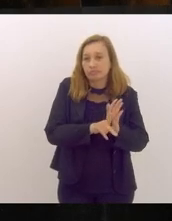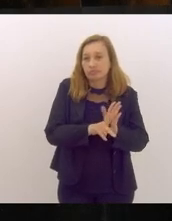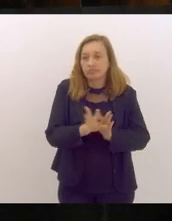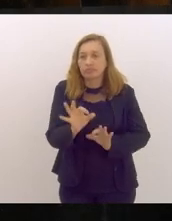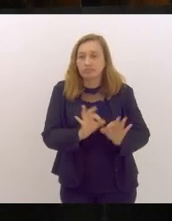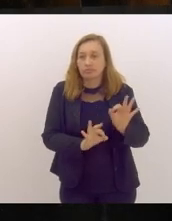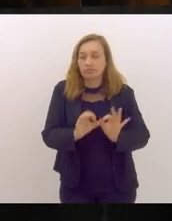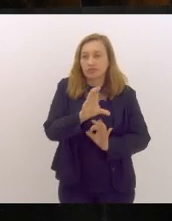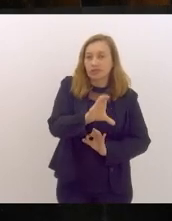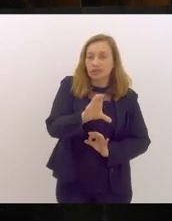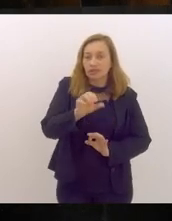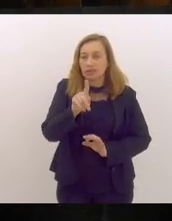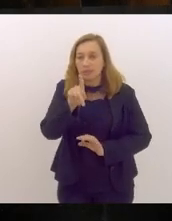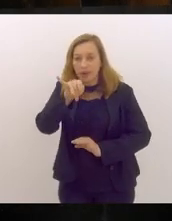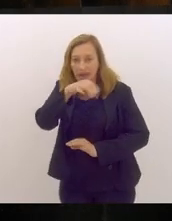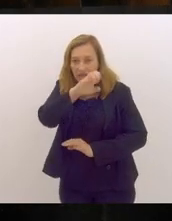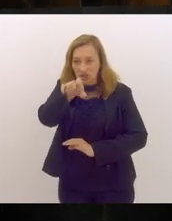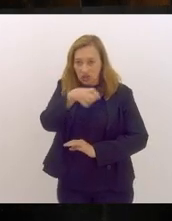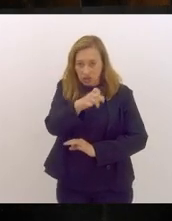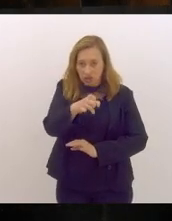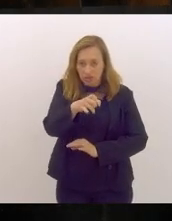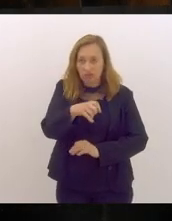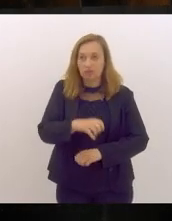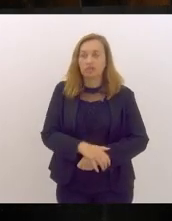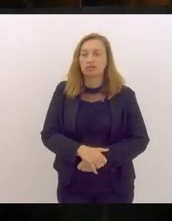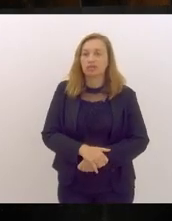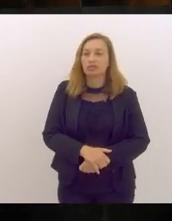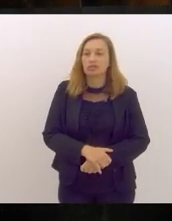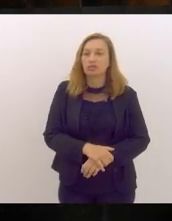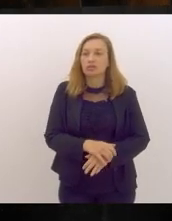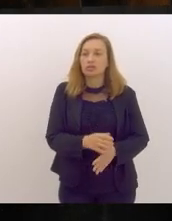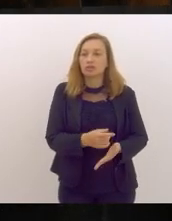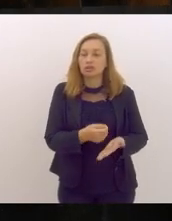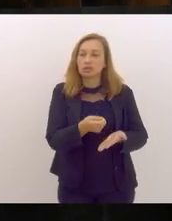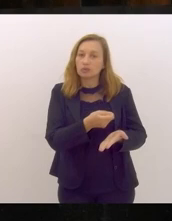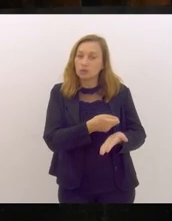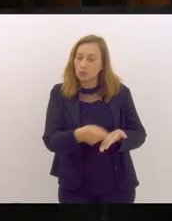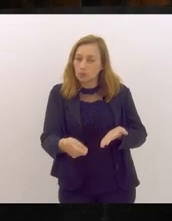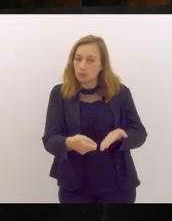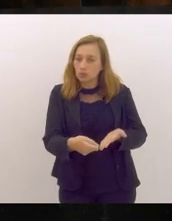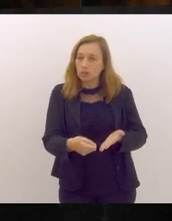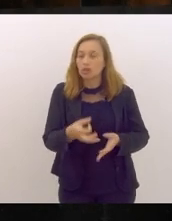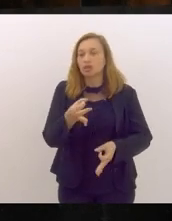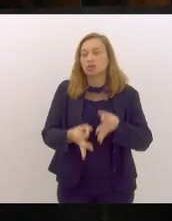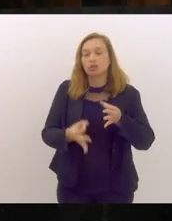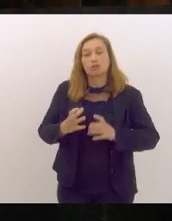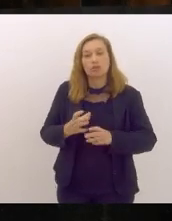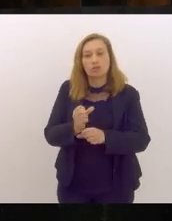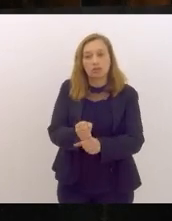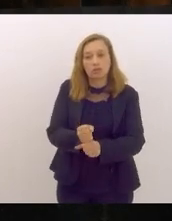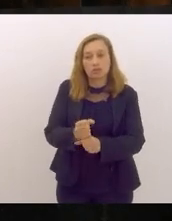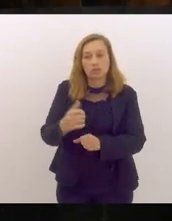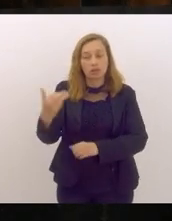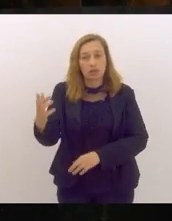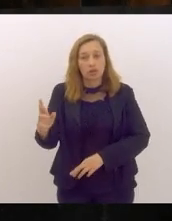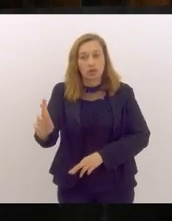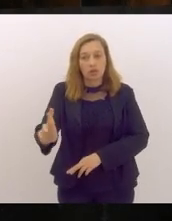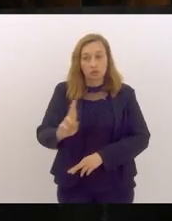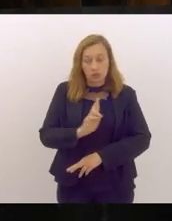da CEPERJE fossem auditados. O Tribunal de Contas nos respondeu,